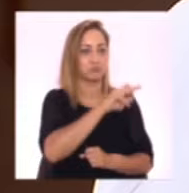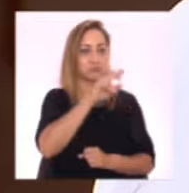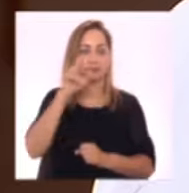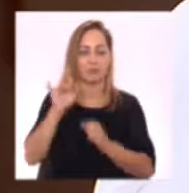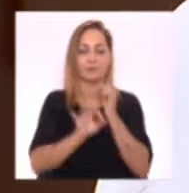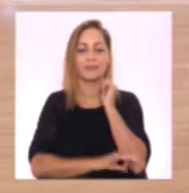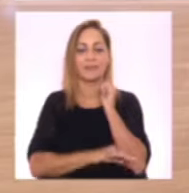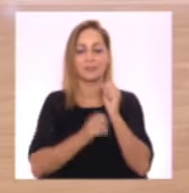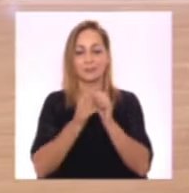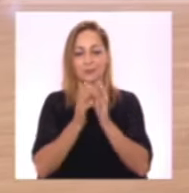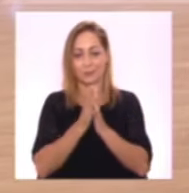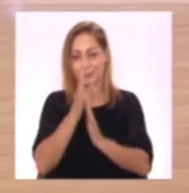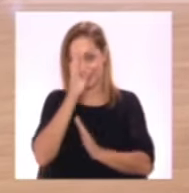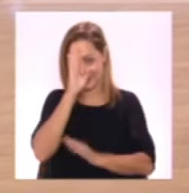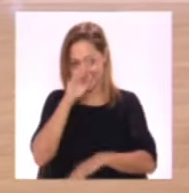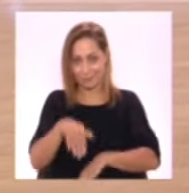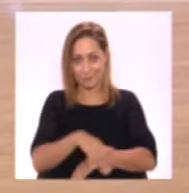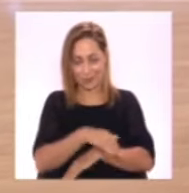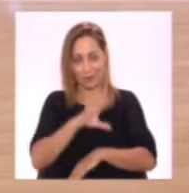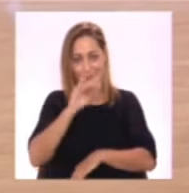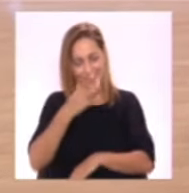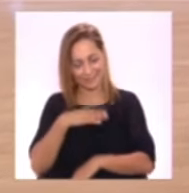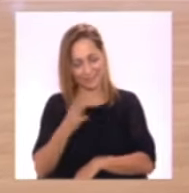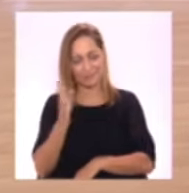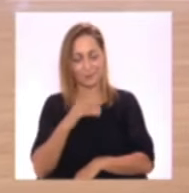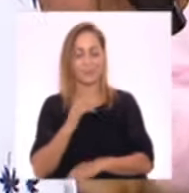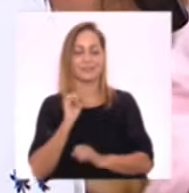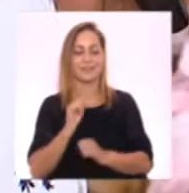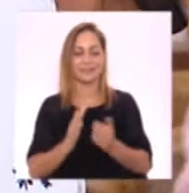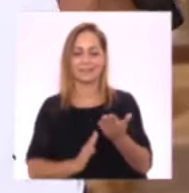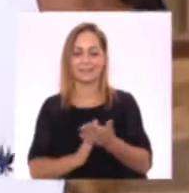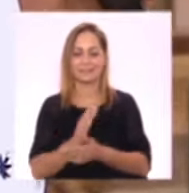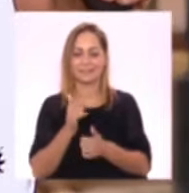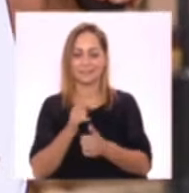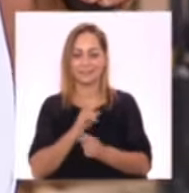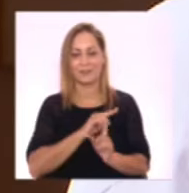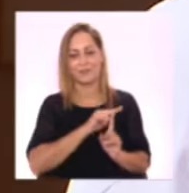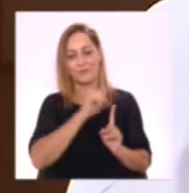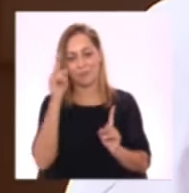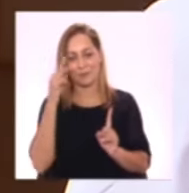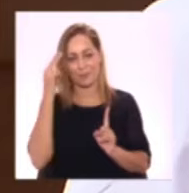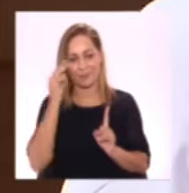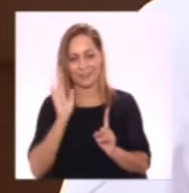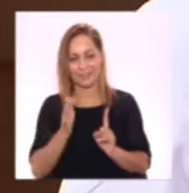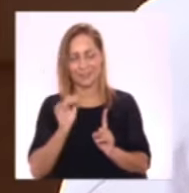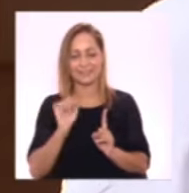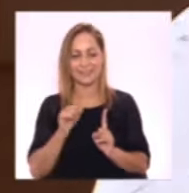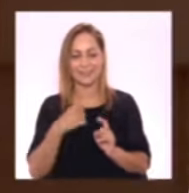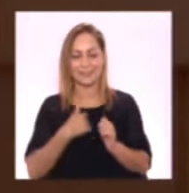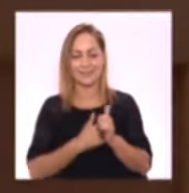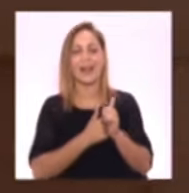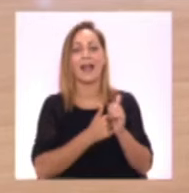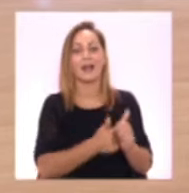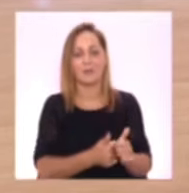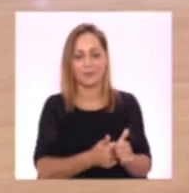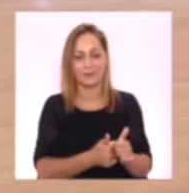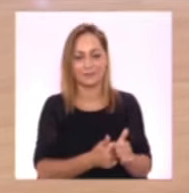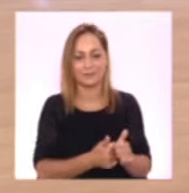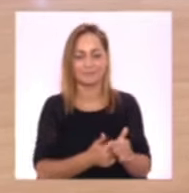morada, quando já quiseres, eu é só agora voltar. Tenho que ir andando, continuações, tudo bom? Está bem, vai já para a Madeira. Vou para a Madeira hoje. Está bem, então eu acompanho-te à porta, está bem?